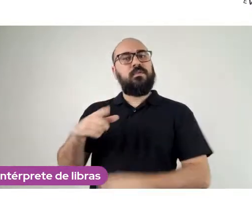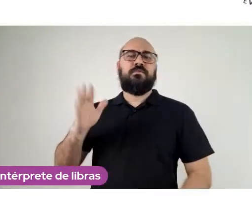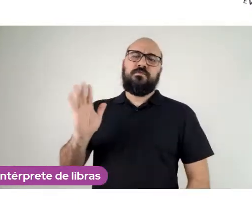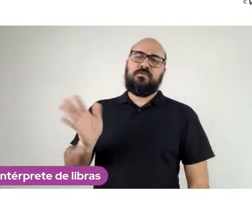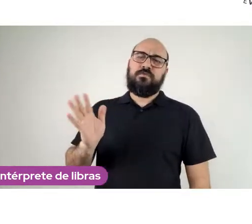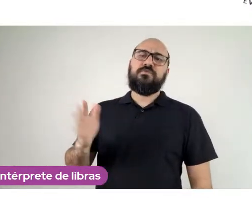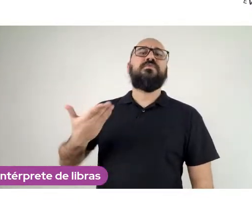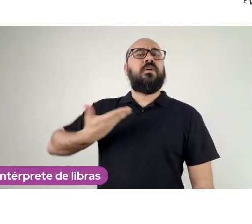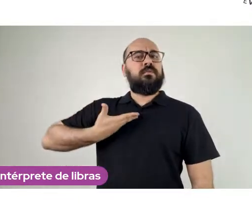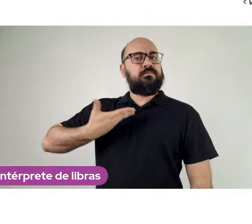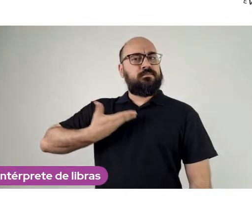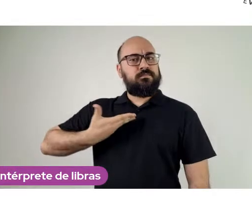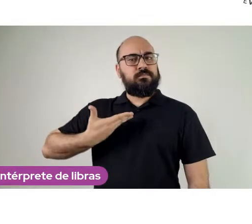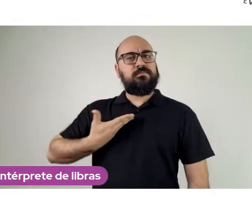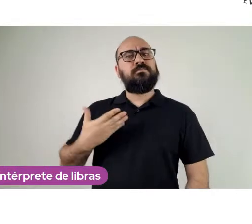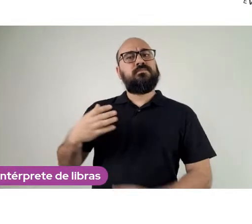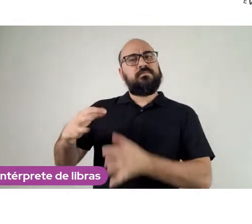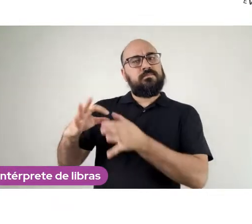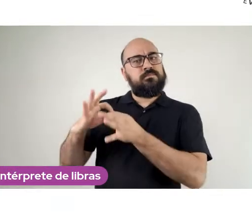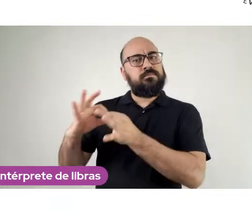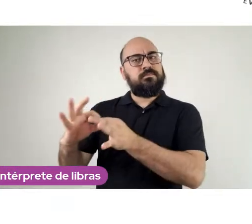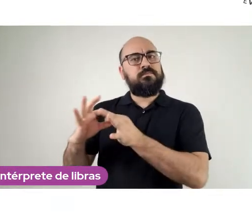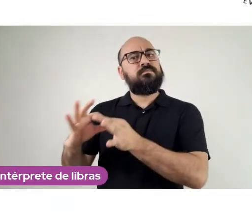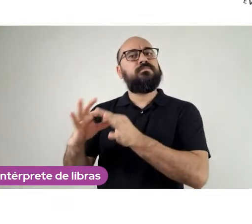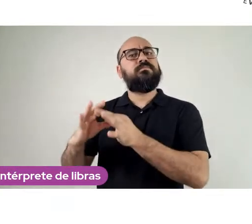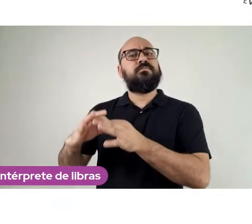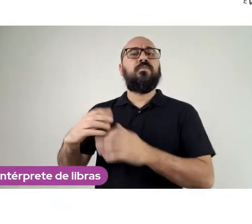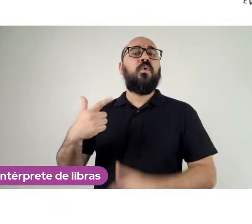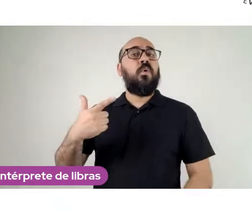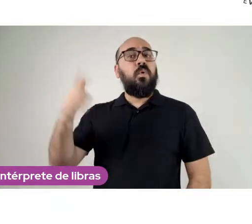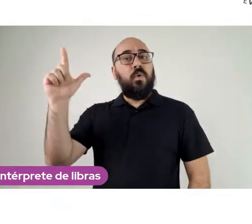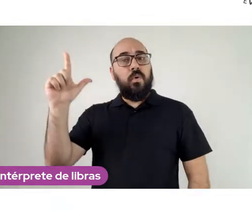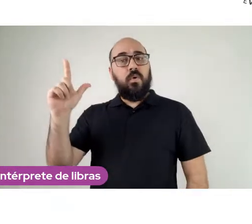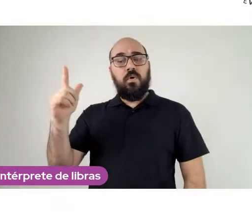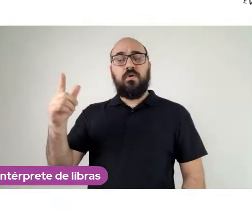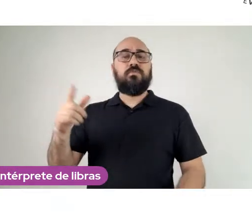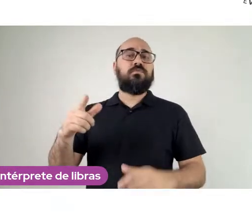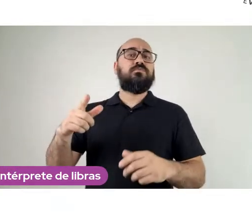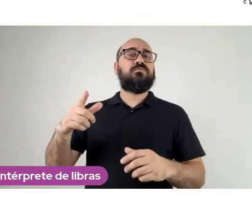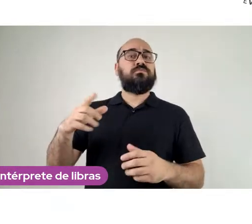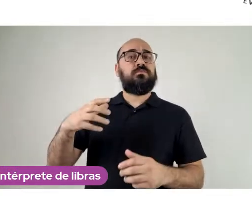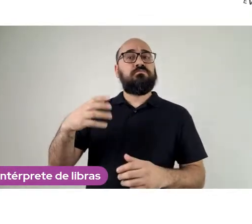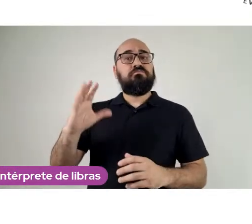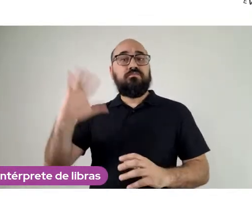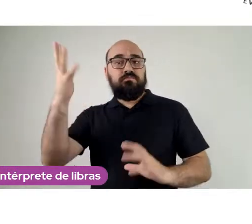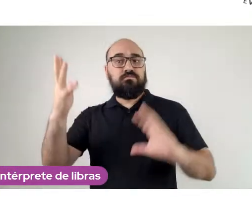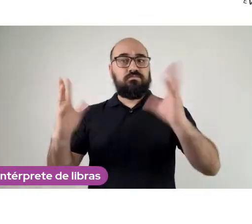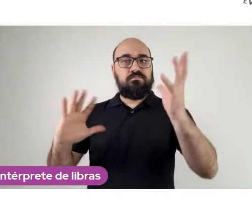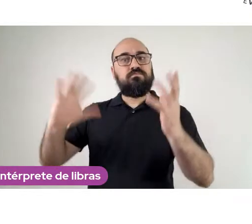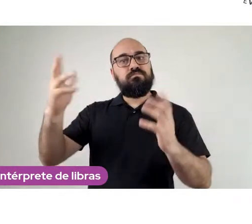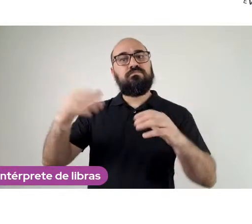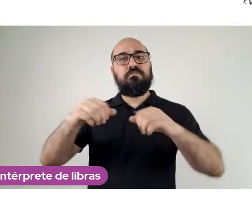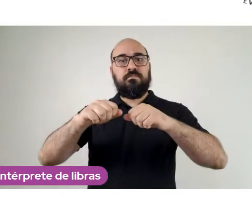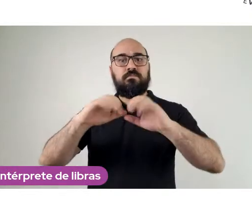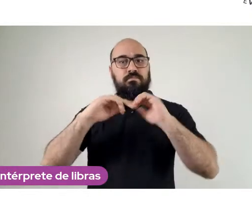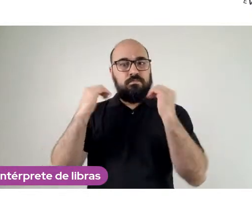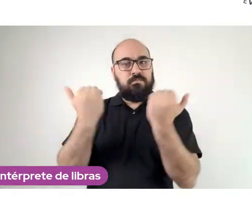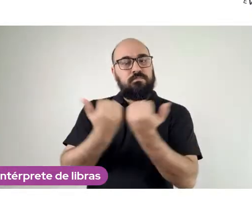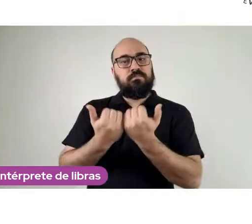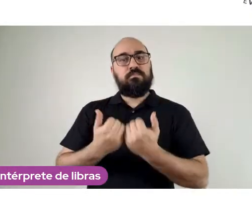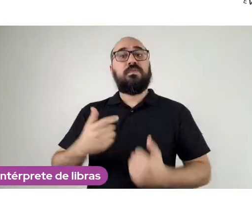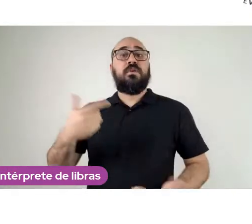nosso parceiro, né, de outros eventos. E aqui hoje a gente vai continuar conversando sobre